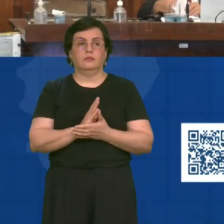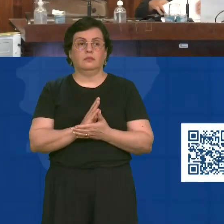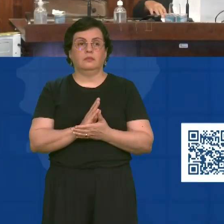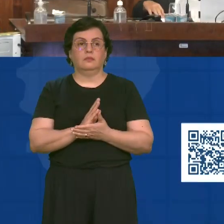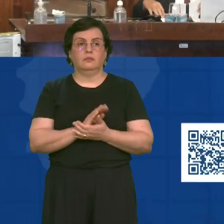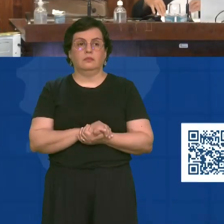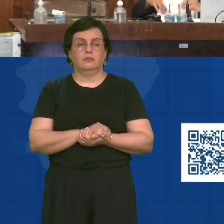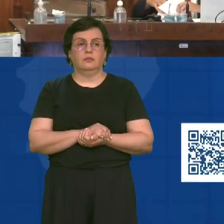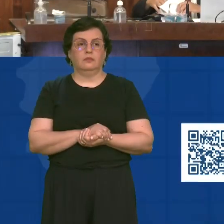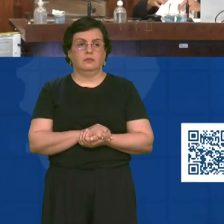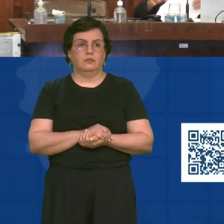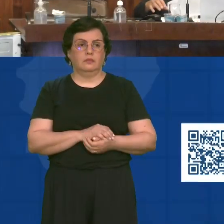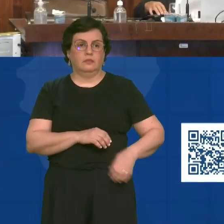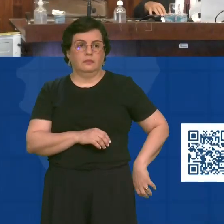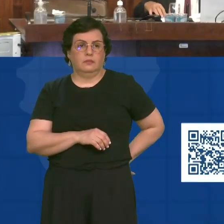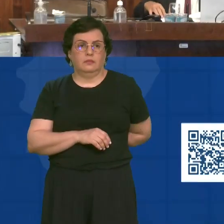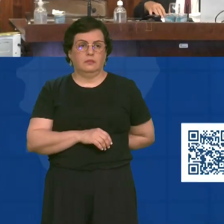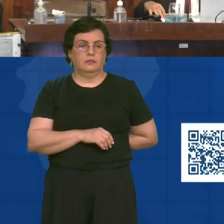aprovado